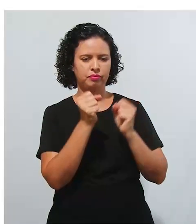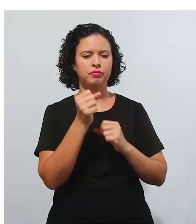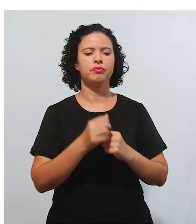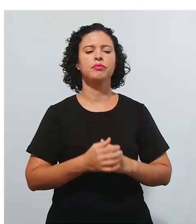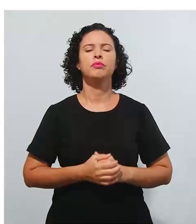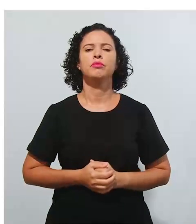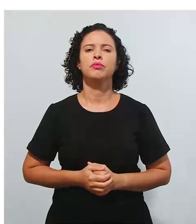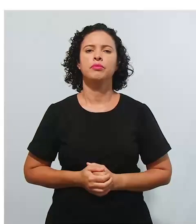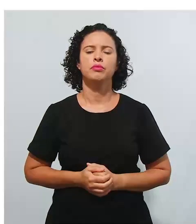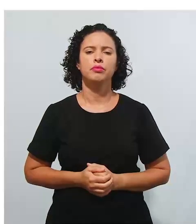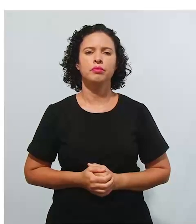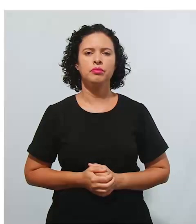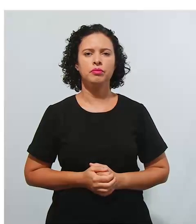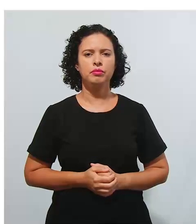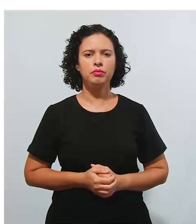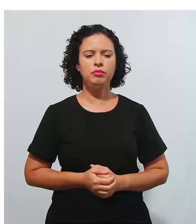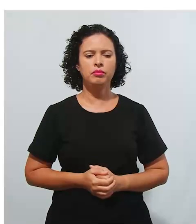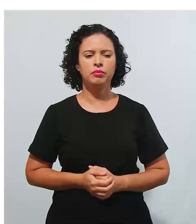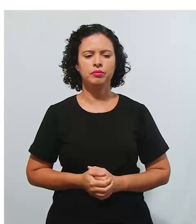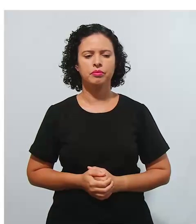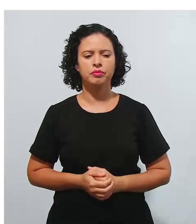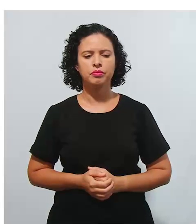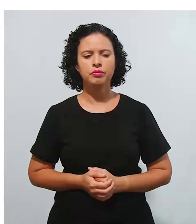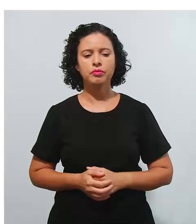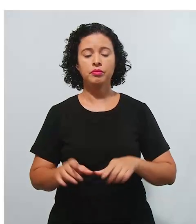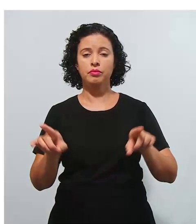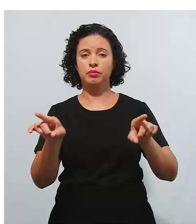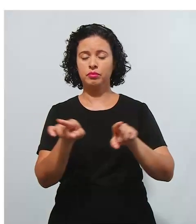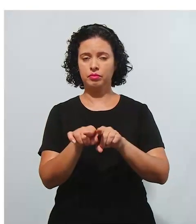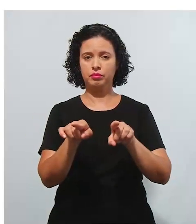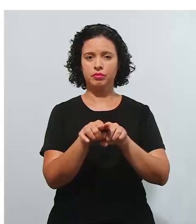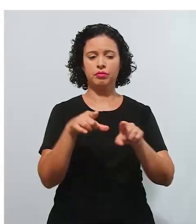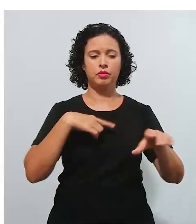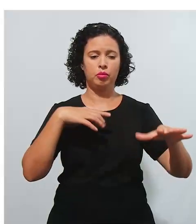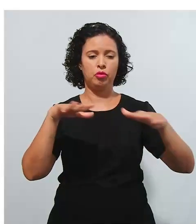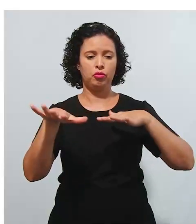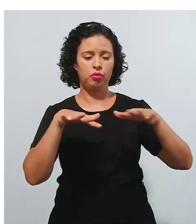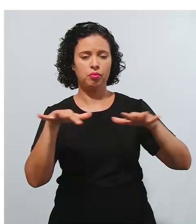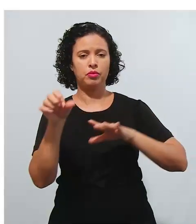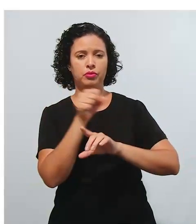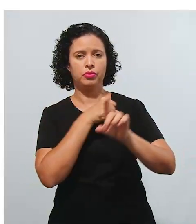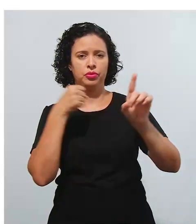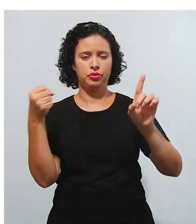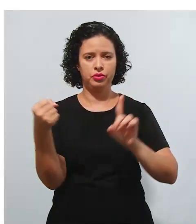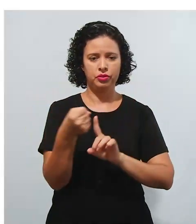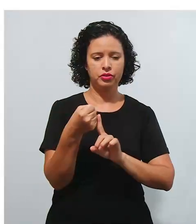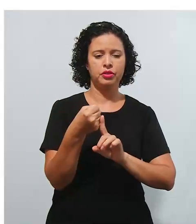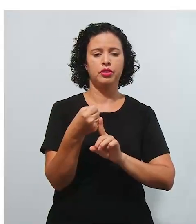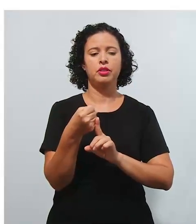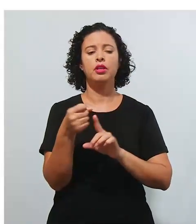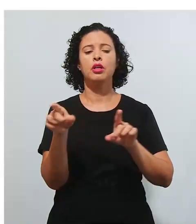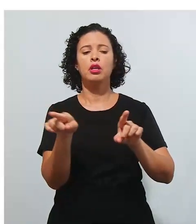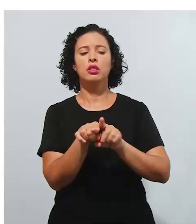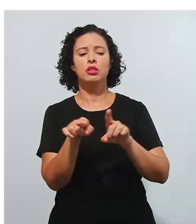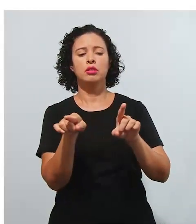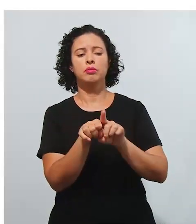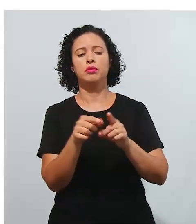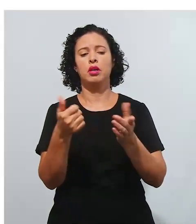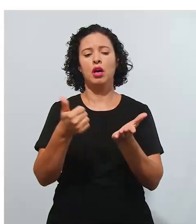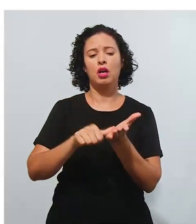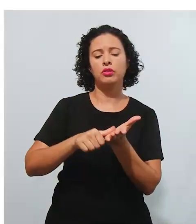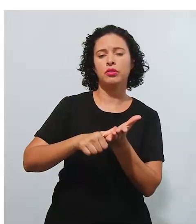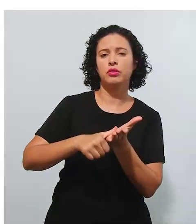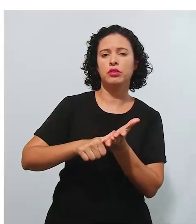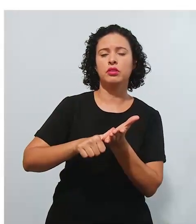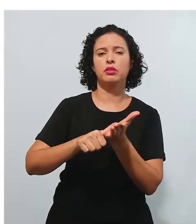bancadas. Falando ainda dos atores, temos também a presença dos movimentos sociais e das associações